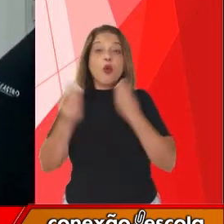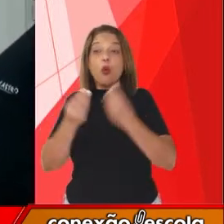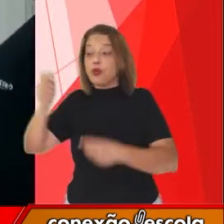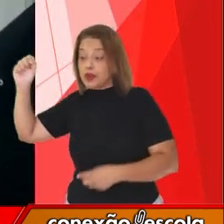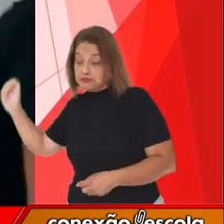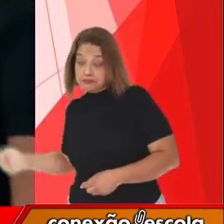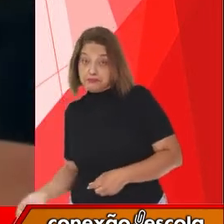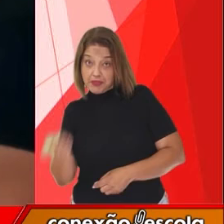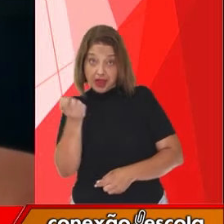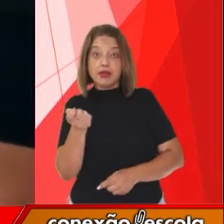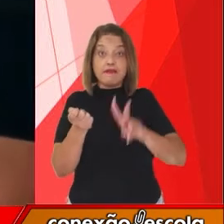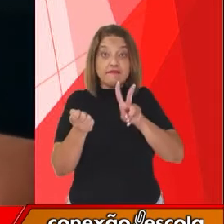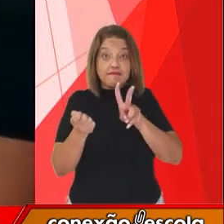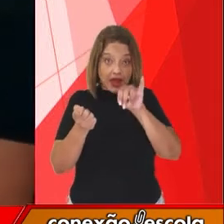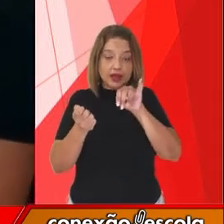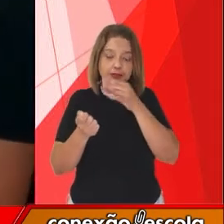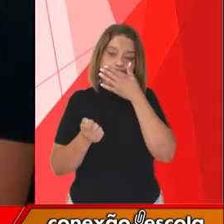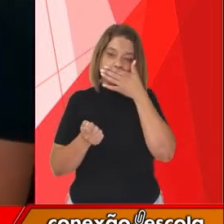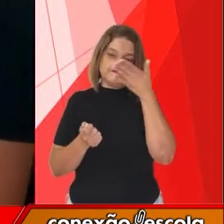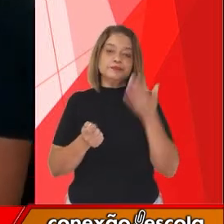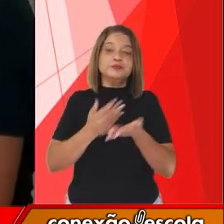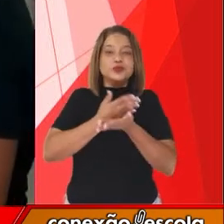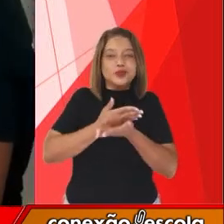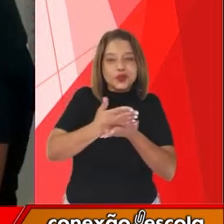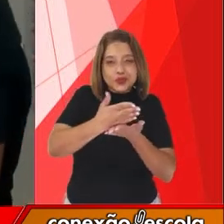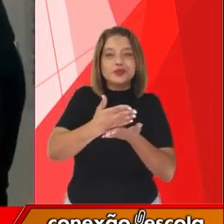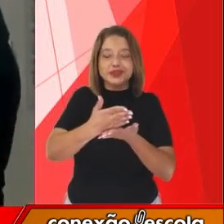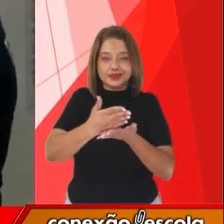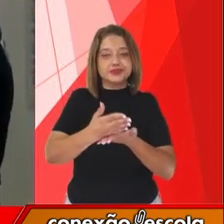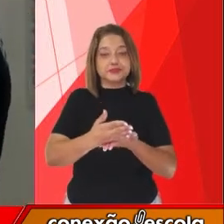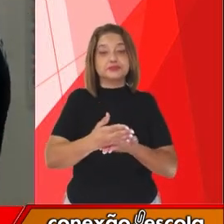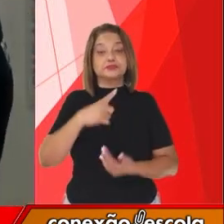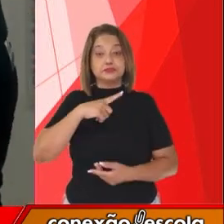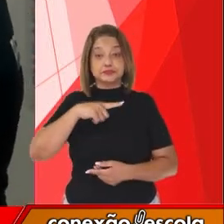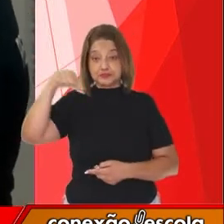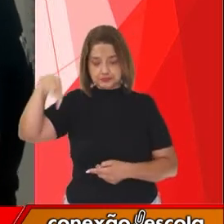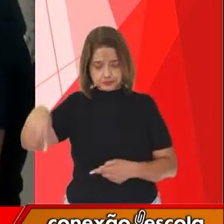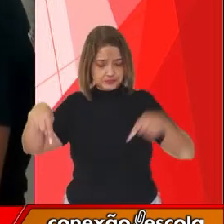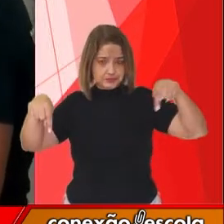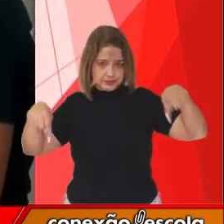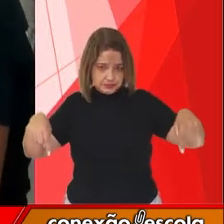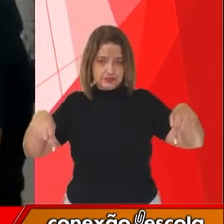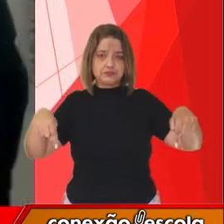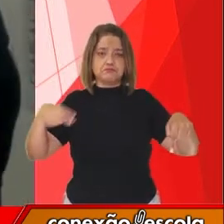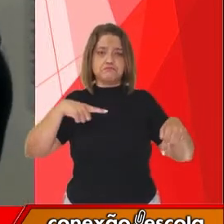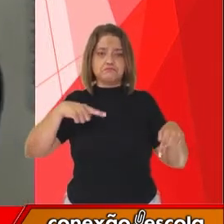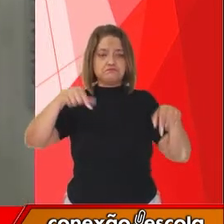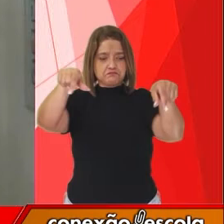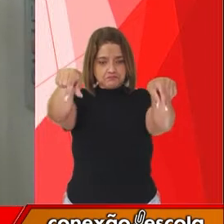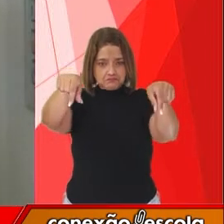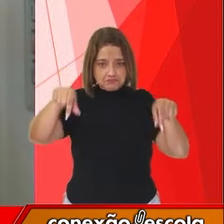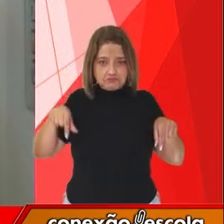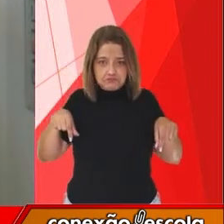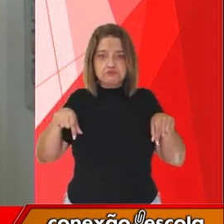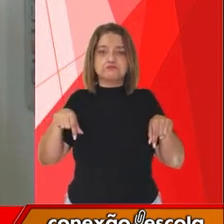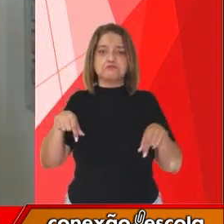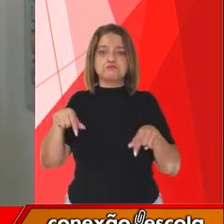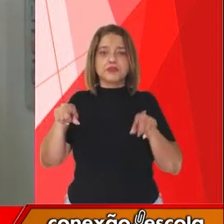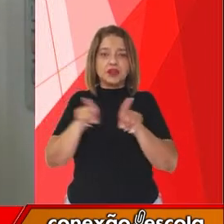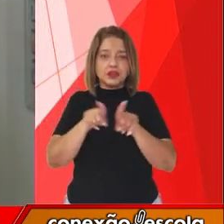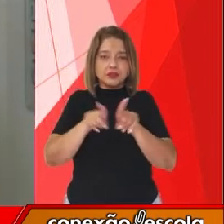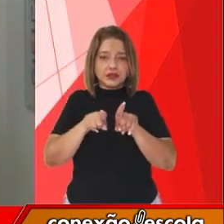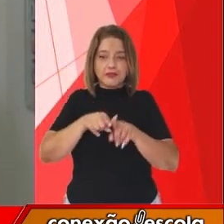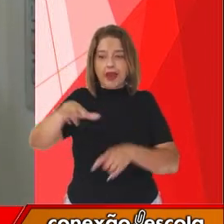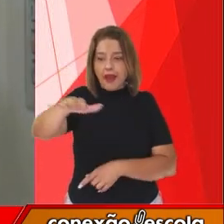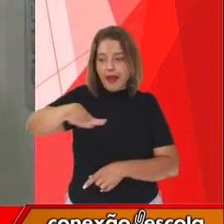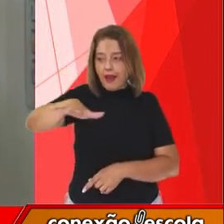saque. E tanto essa marcação, quanto essa linha, quanto as áreas